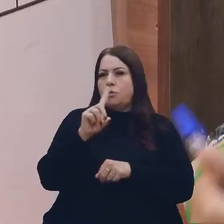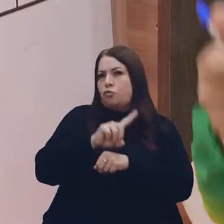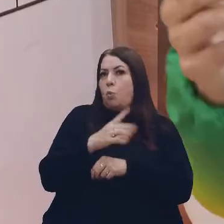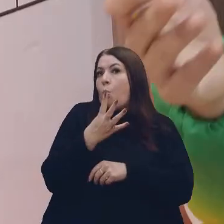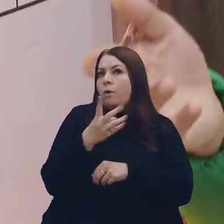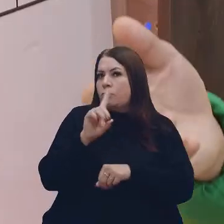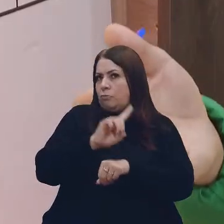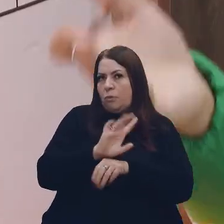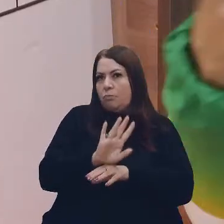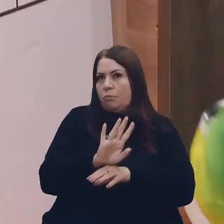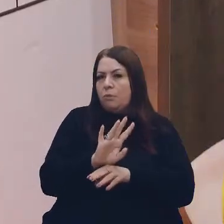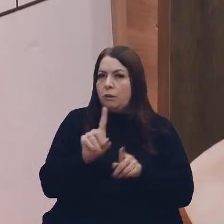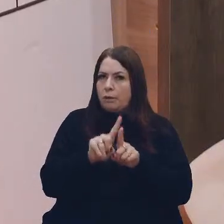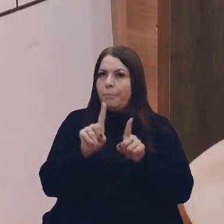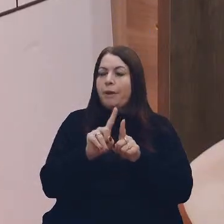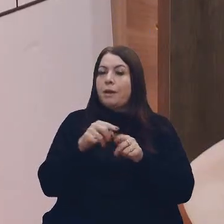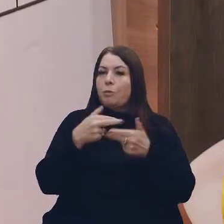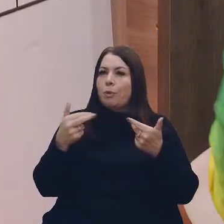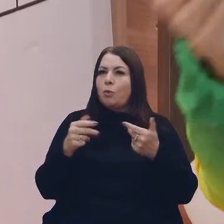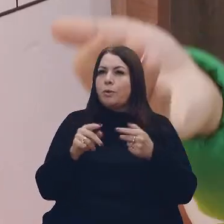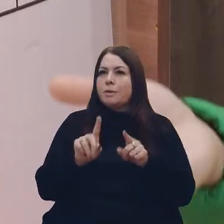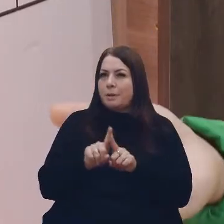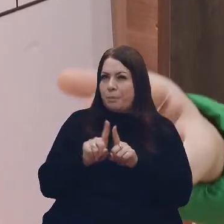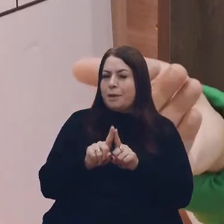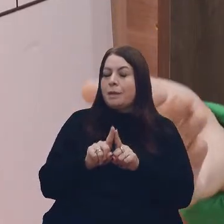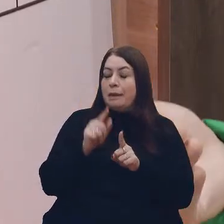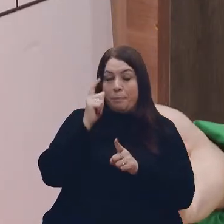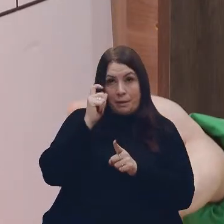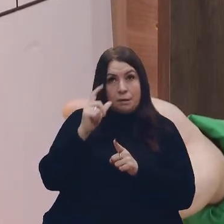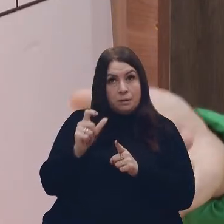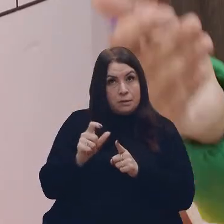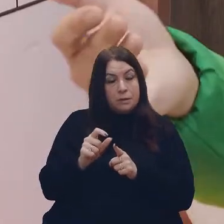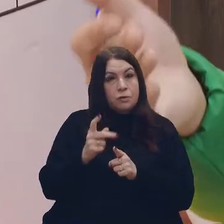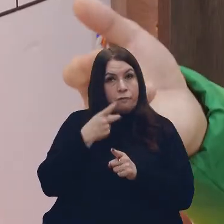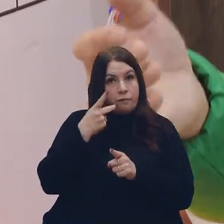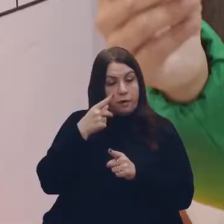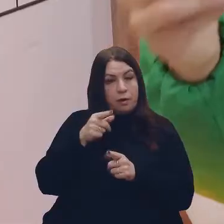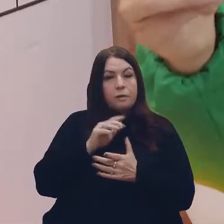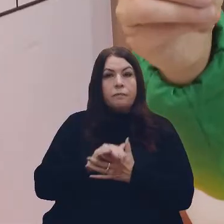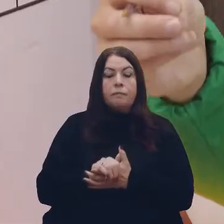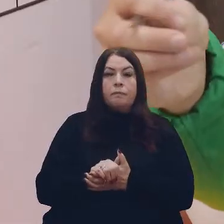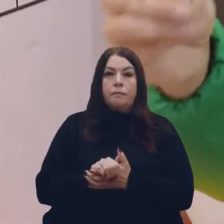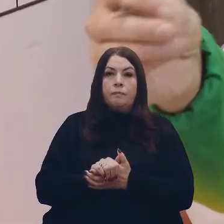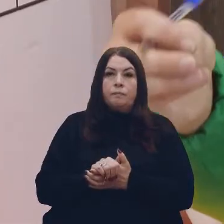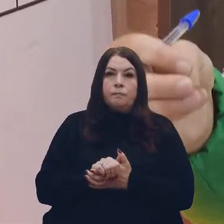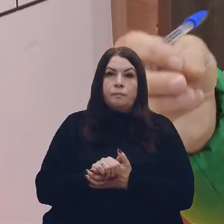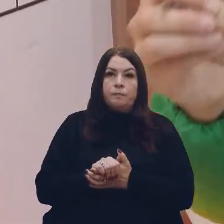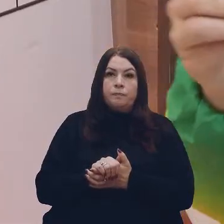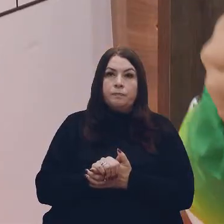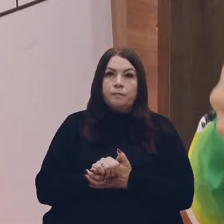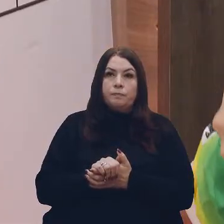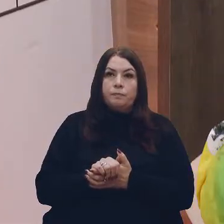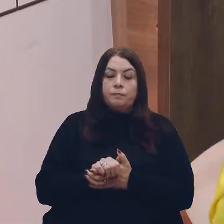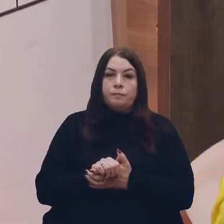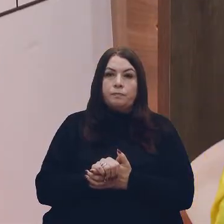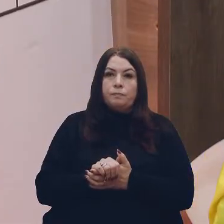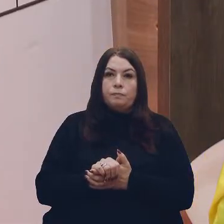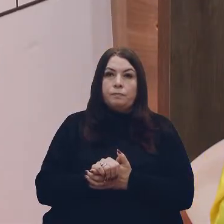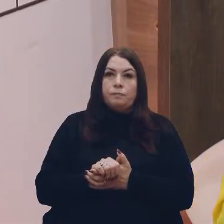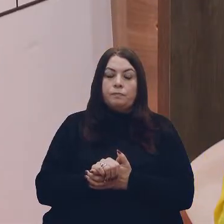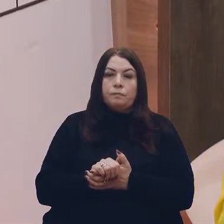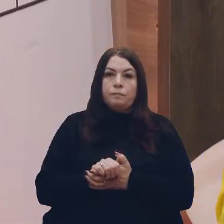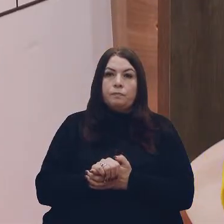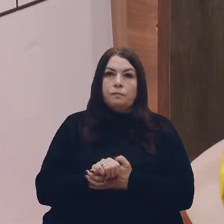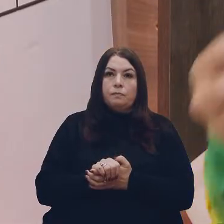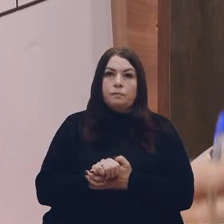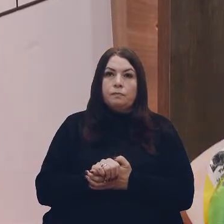4 dias. E aí também tem uma outra contrapartida que eu acho que é bem interessante ressaltar nessa linha, que é a